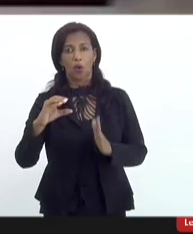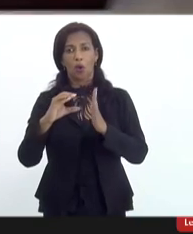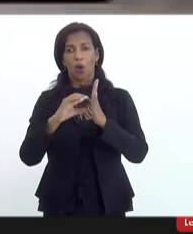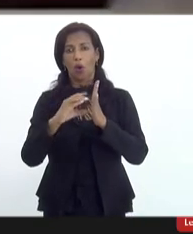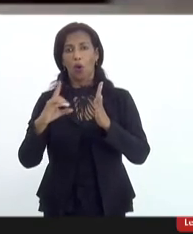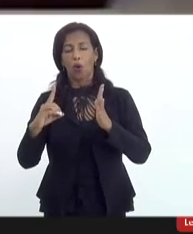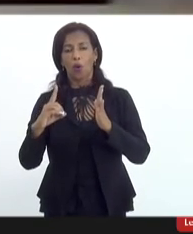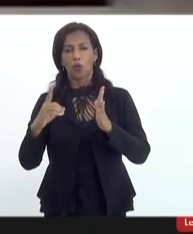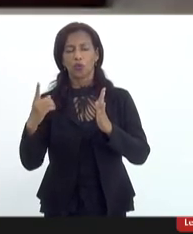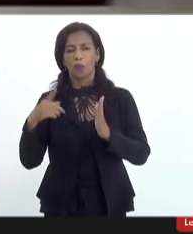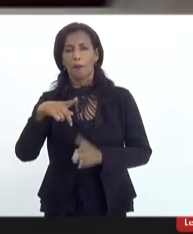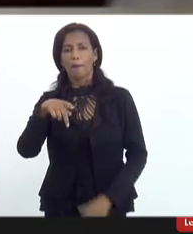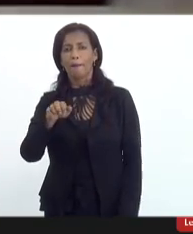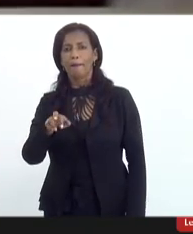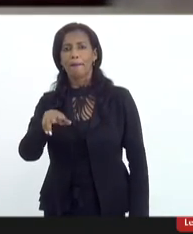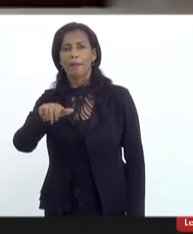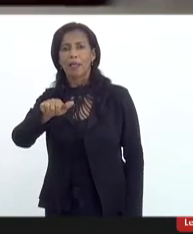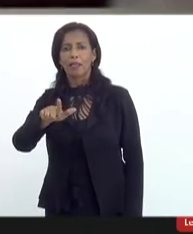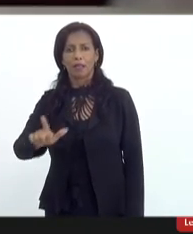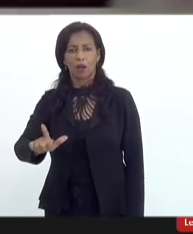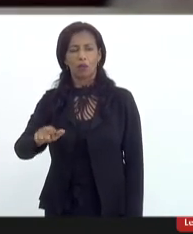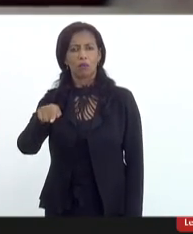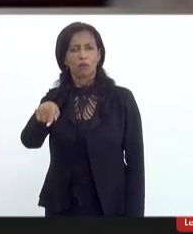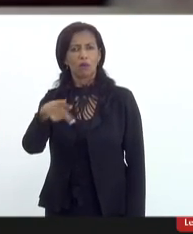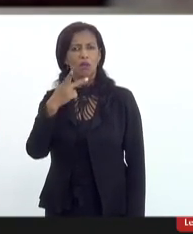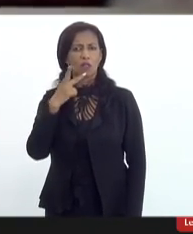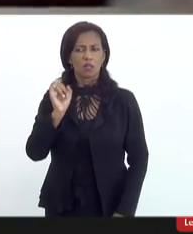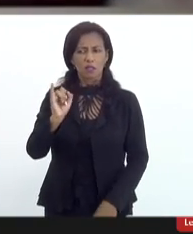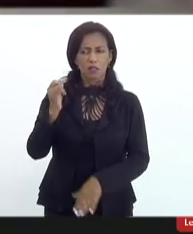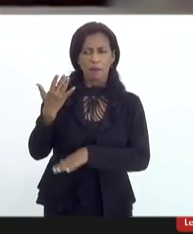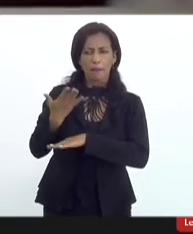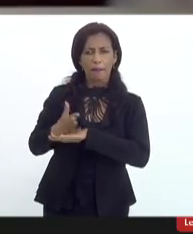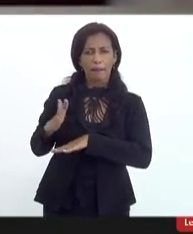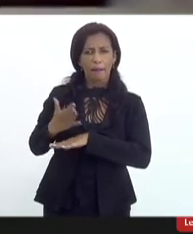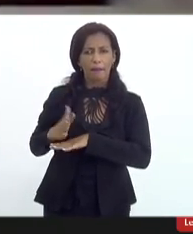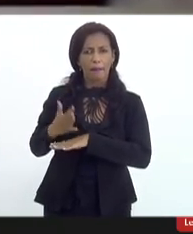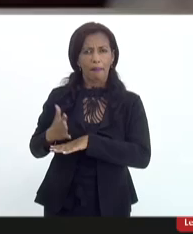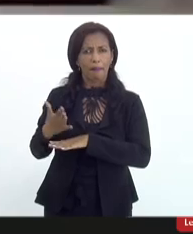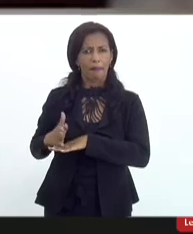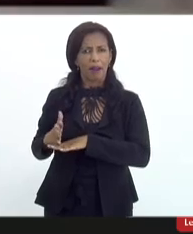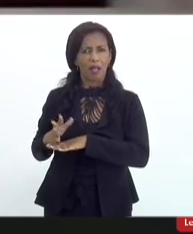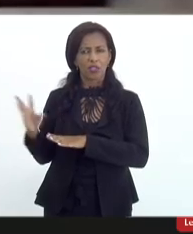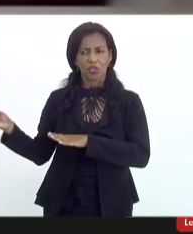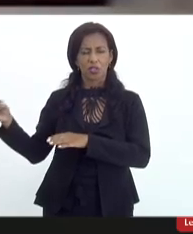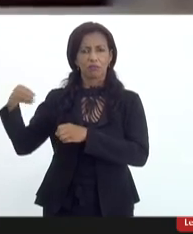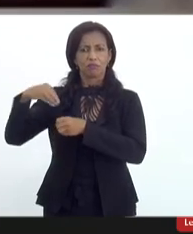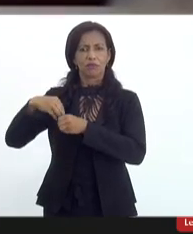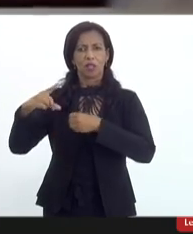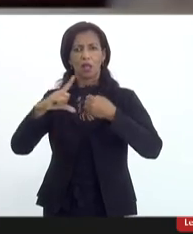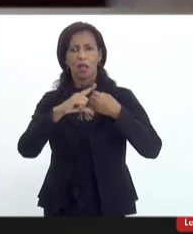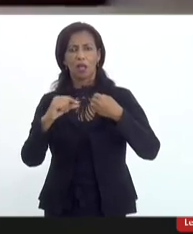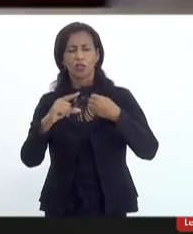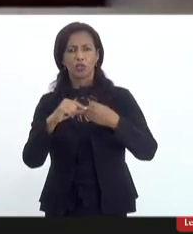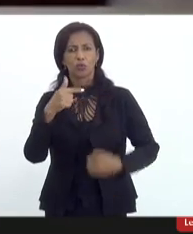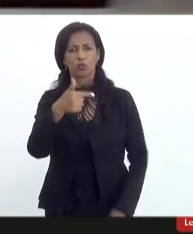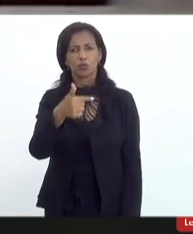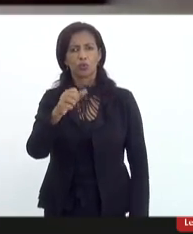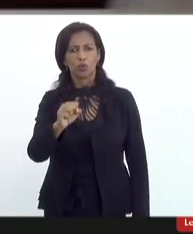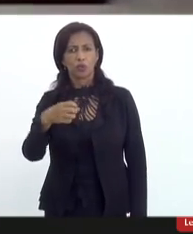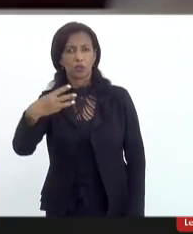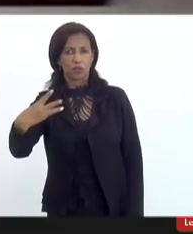foi sancionado naquele ano, o qual previa práticas de charlatanismo, em seu artigo 283, e